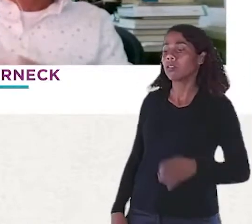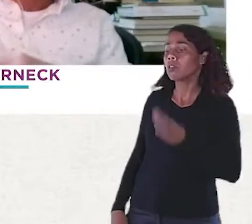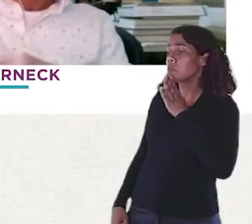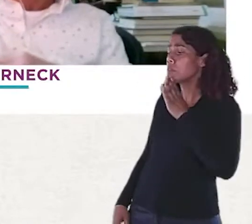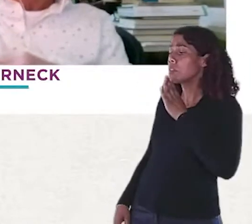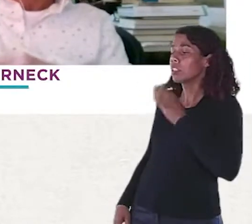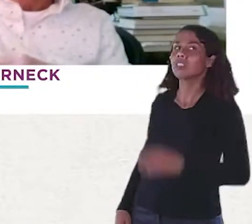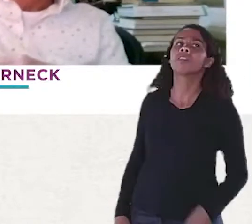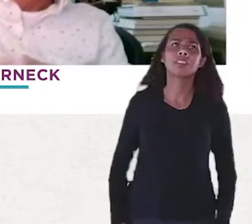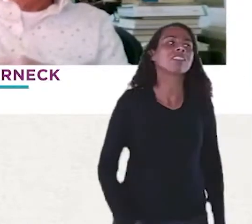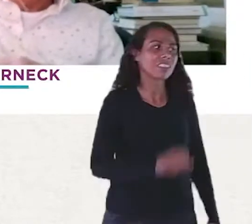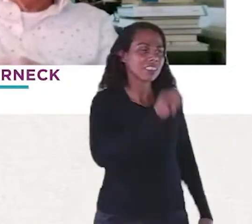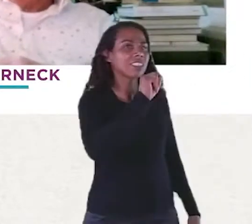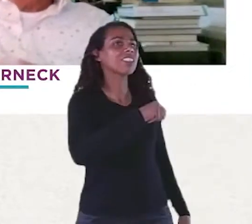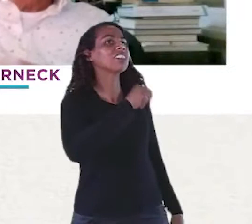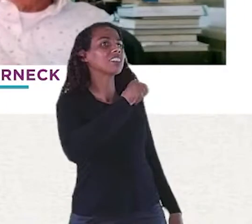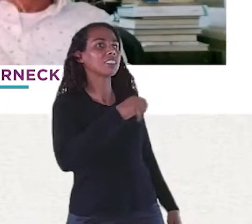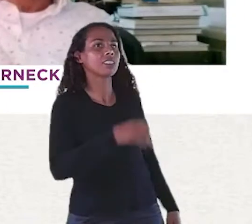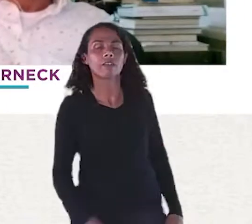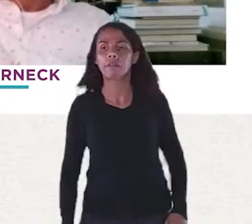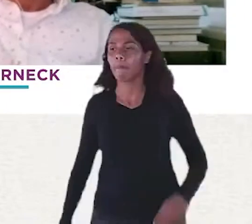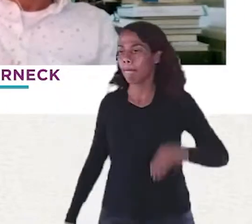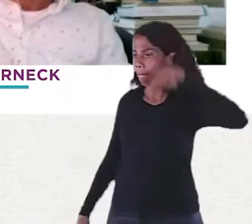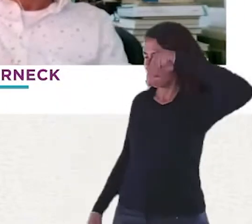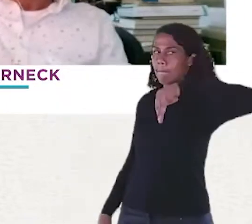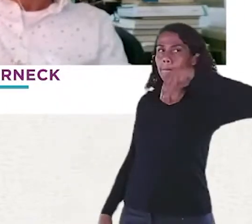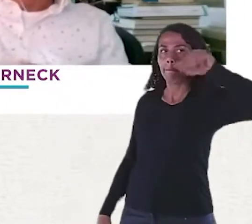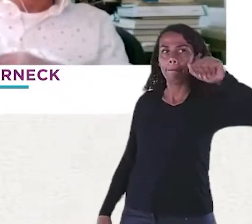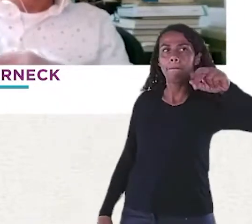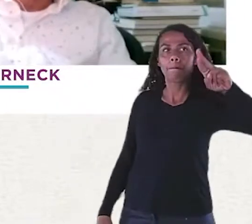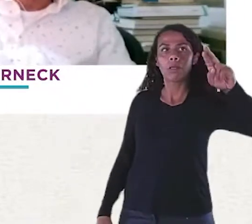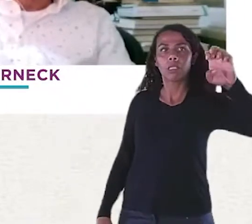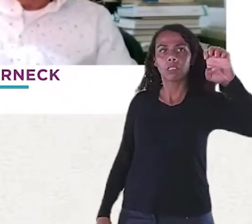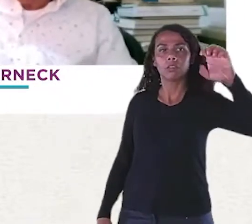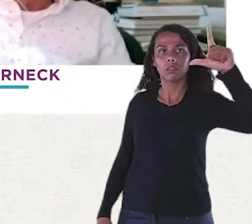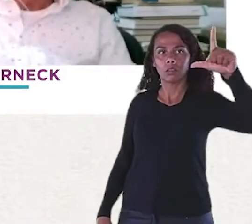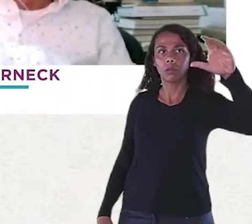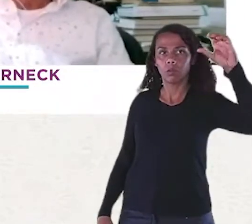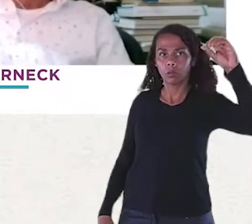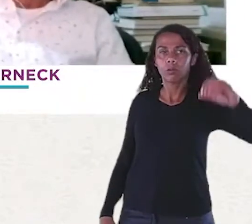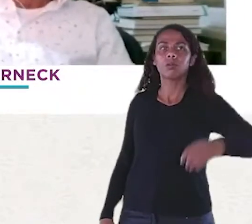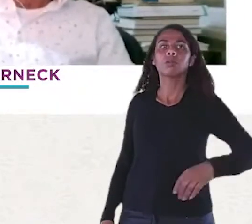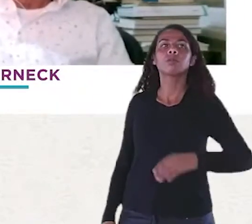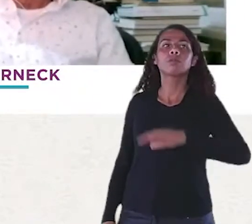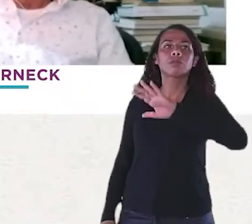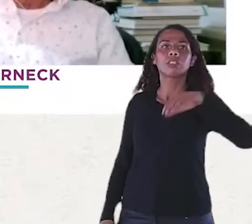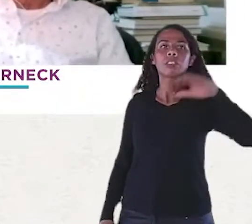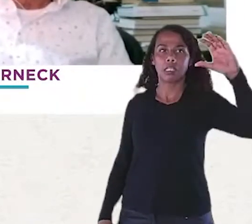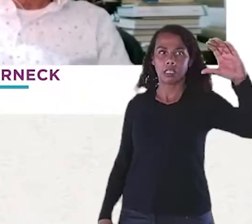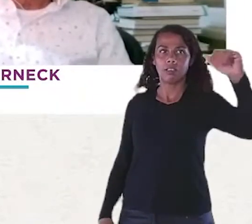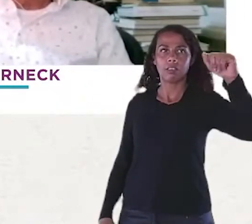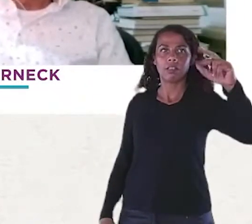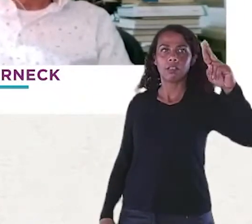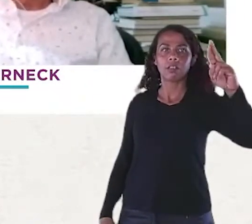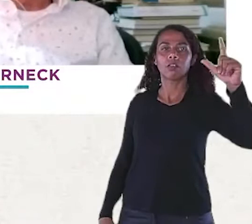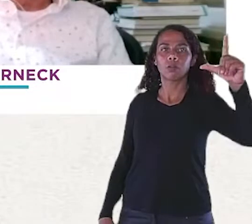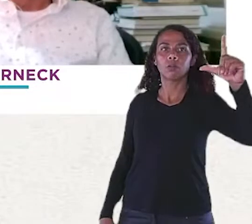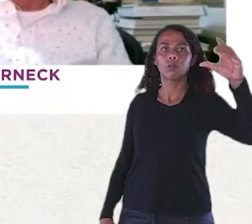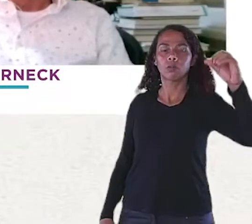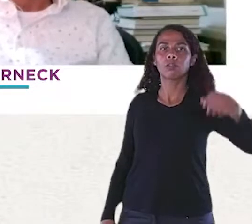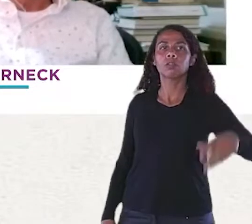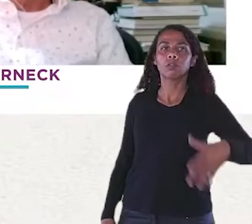aqui. Marcele Rocha, Carlos Pectoldi. Carlos, muito bem-vindo. Beleza. Esperando